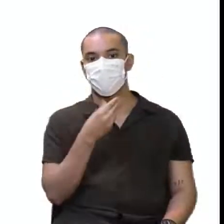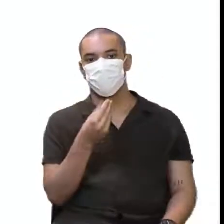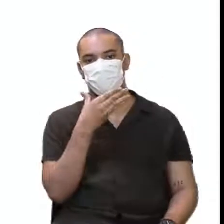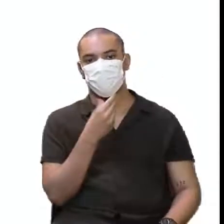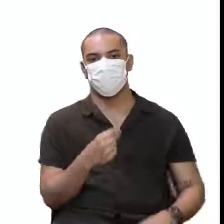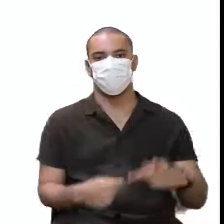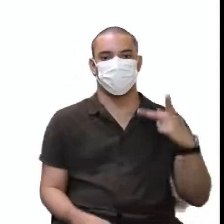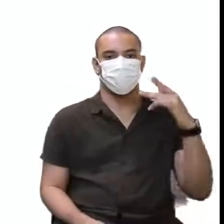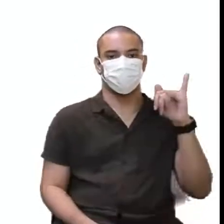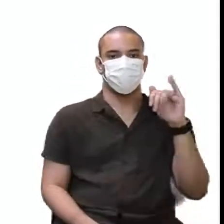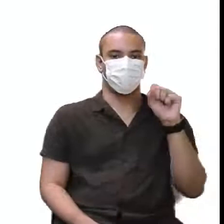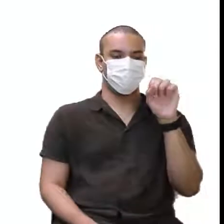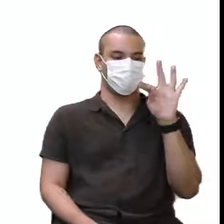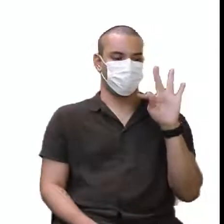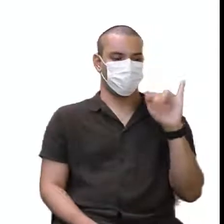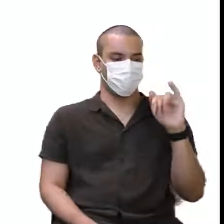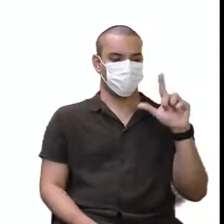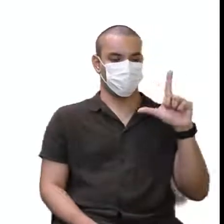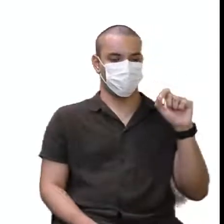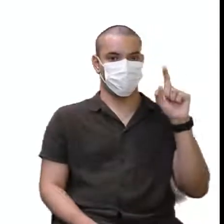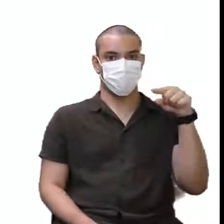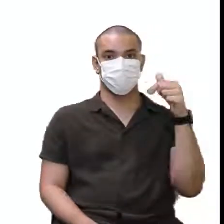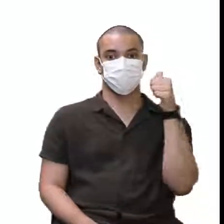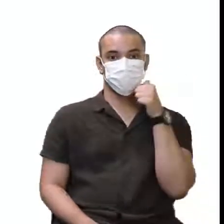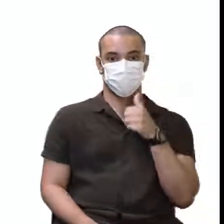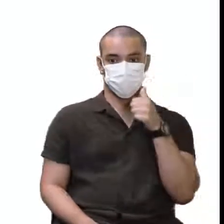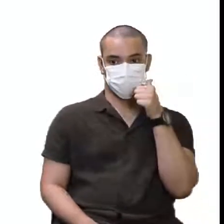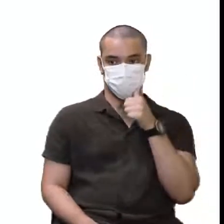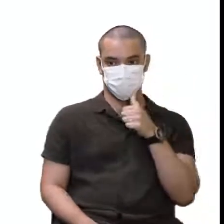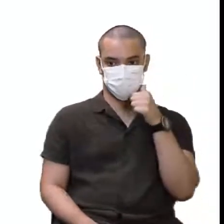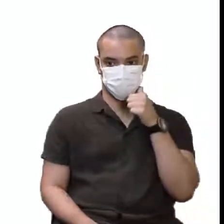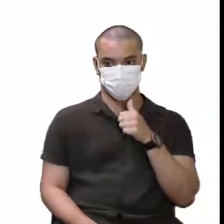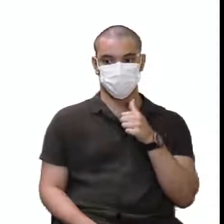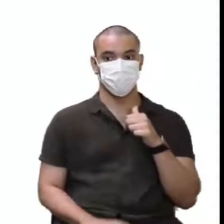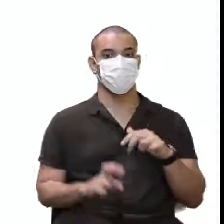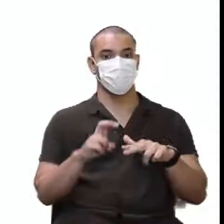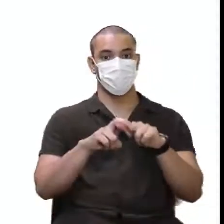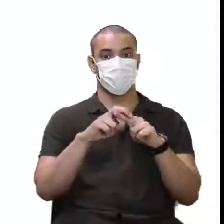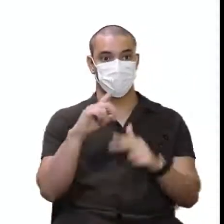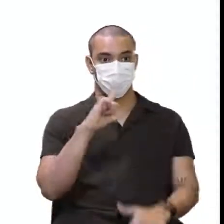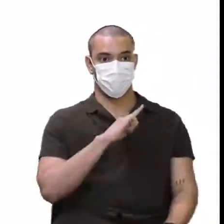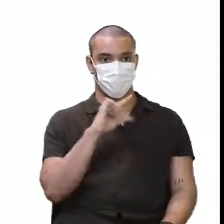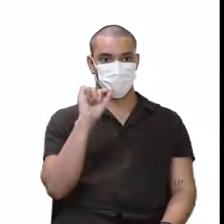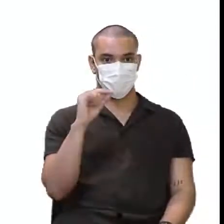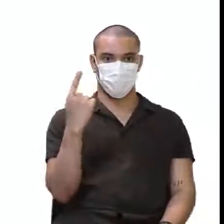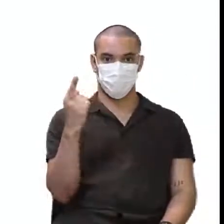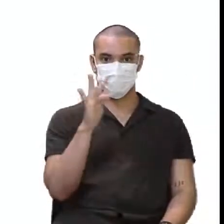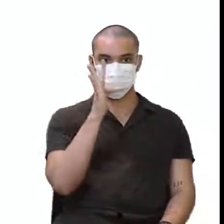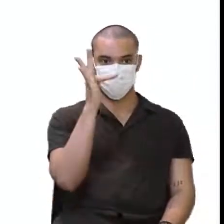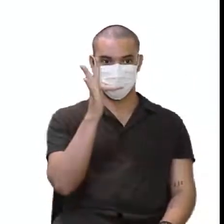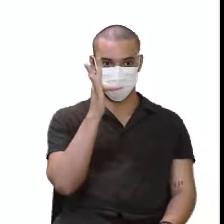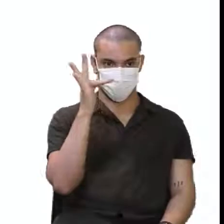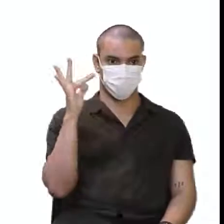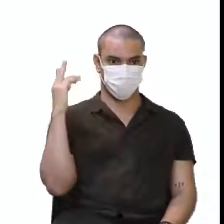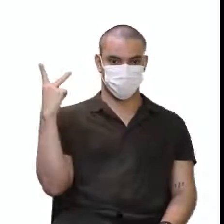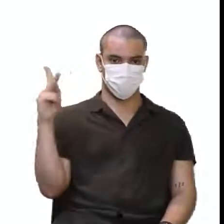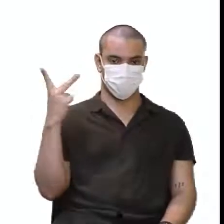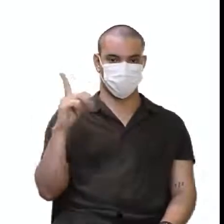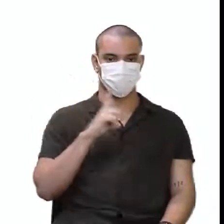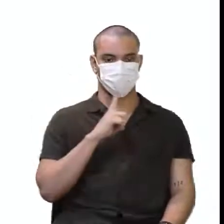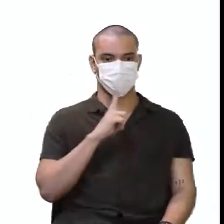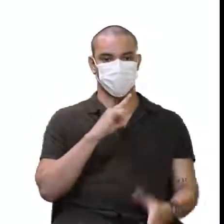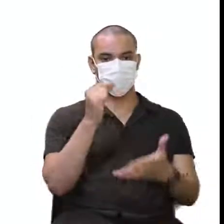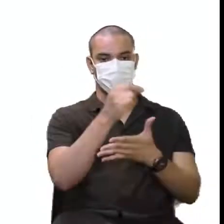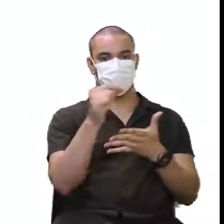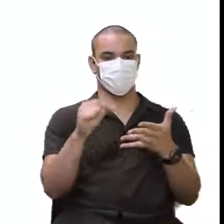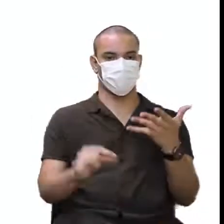pistilo corresponde à estrutura feminina. Então, você tem aí, nessa flor, na Pisum sativum, os